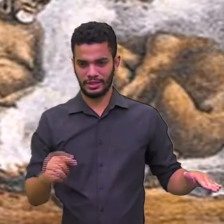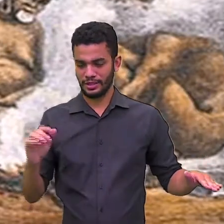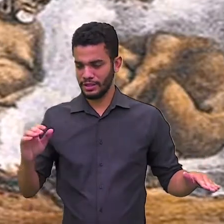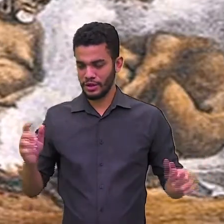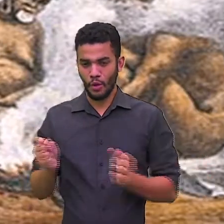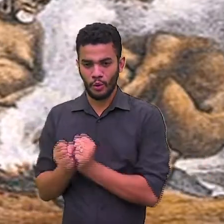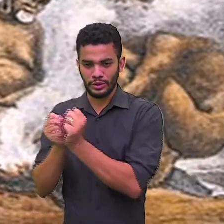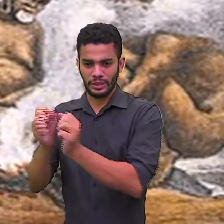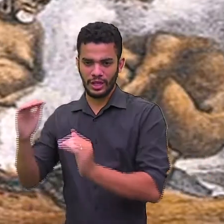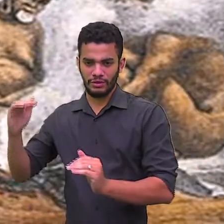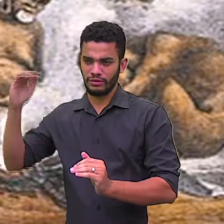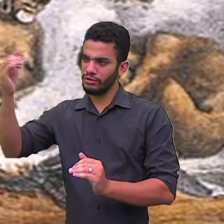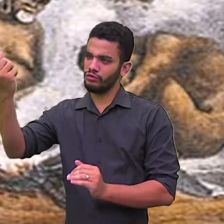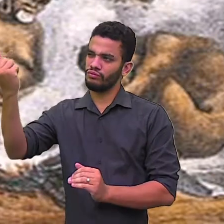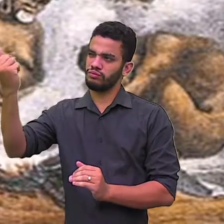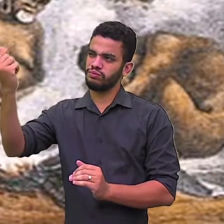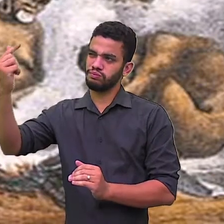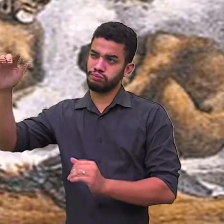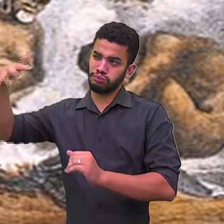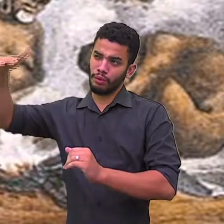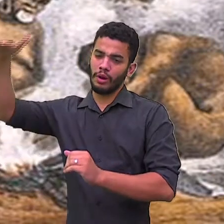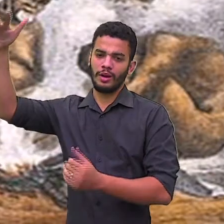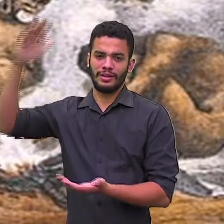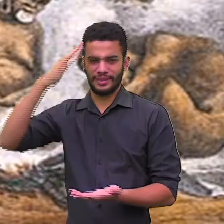que ir lá na África pegar,